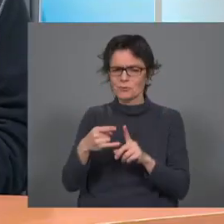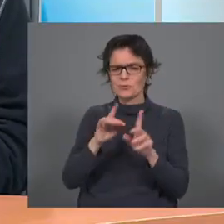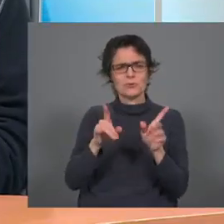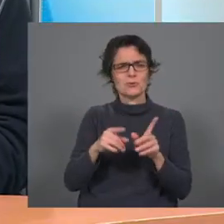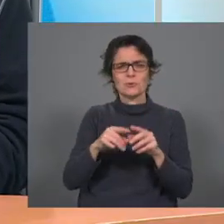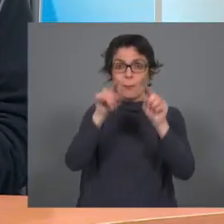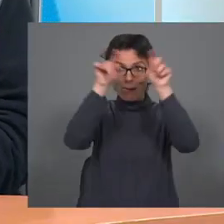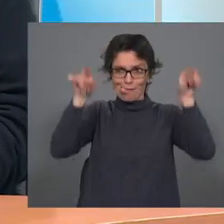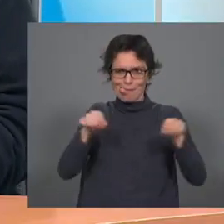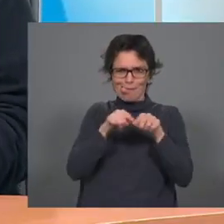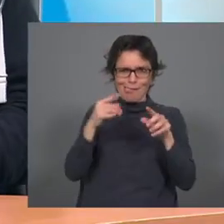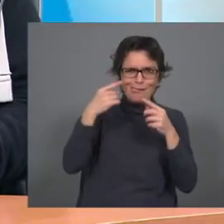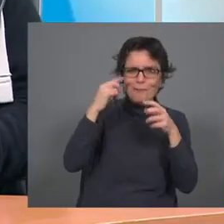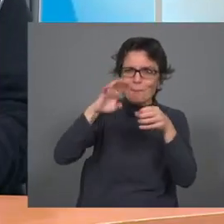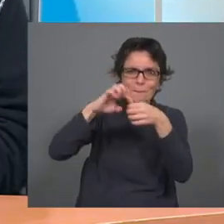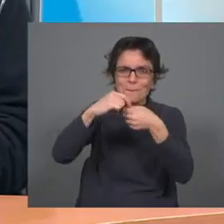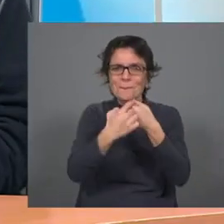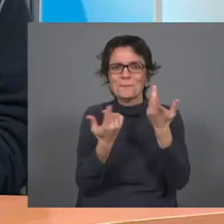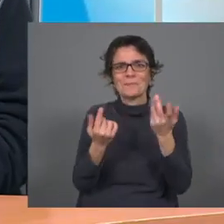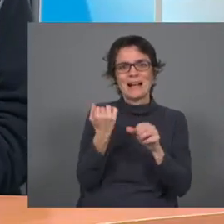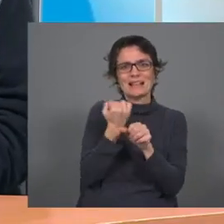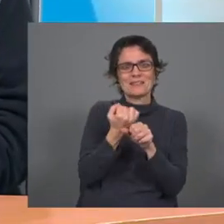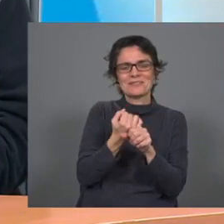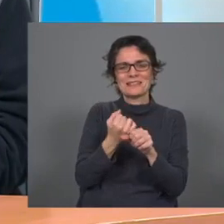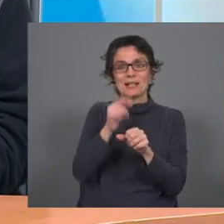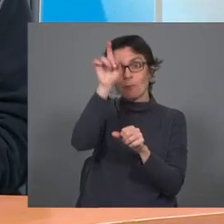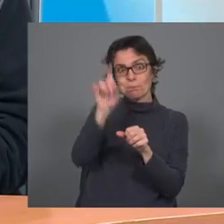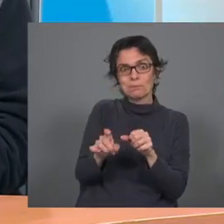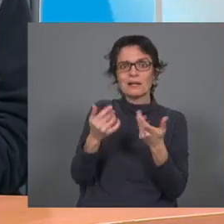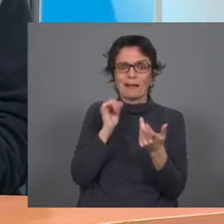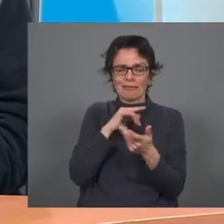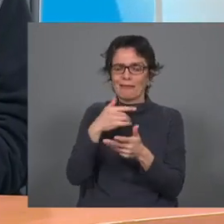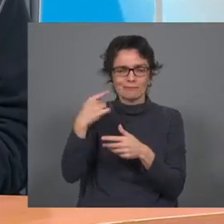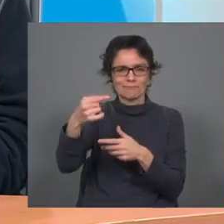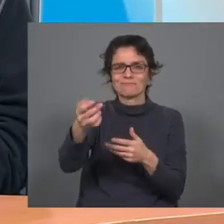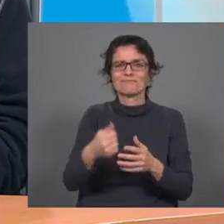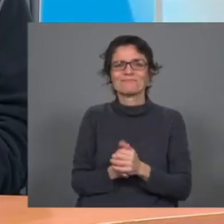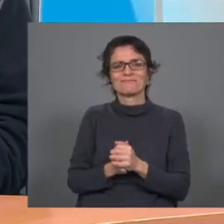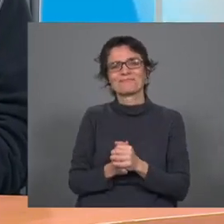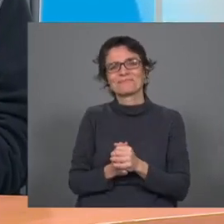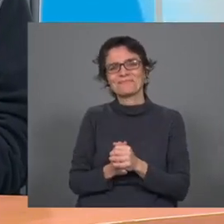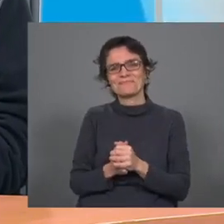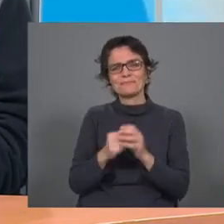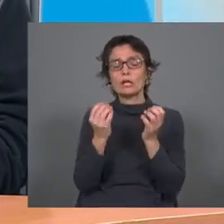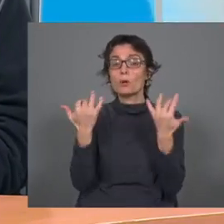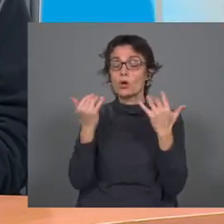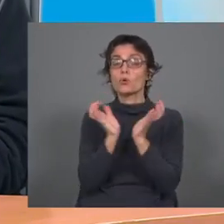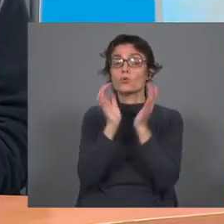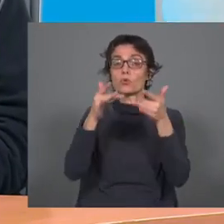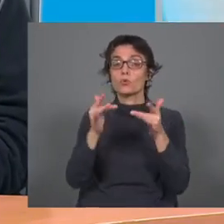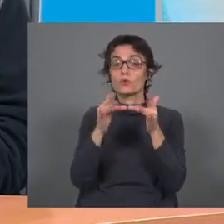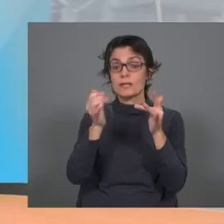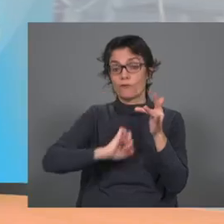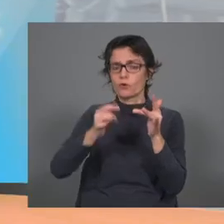dias, que quem se quiser informar melhor pode ir sempre ao nosso site, que tem lá todas as informações. Falou da